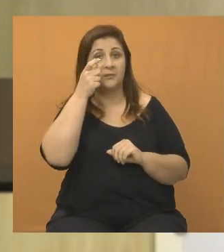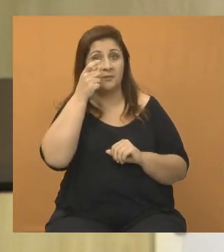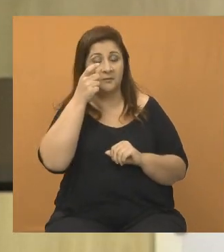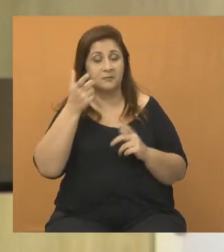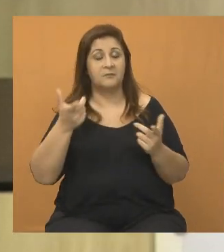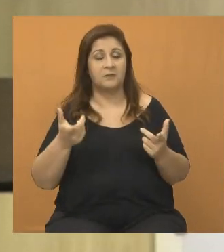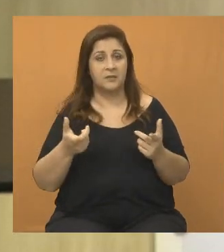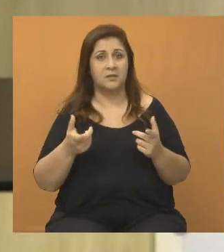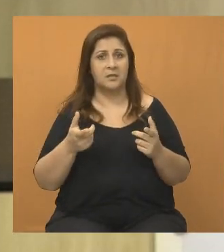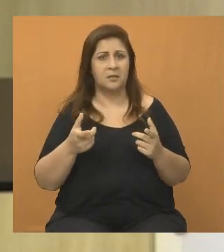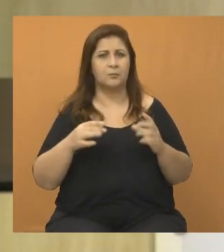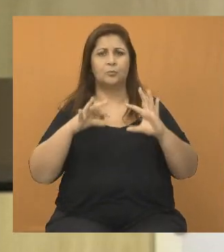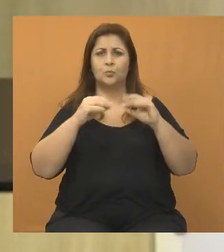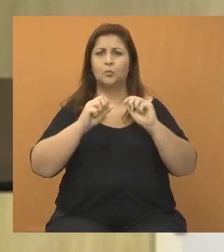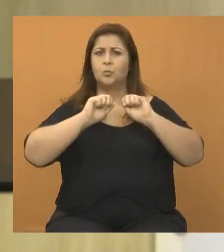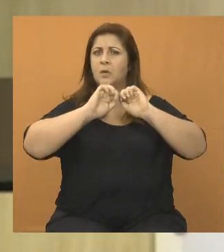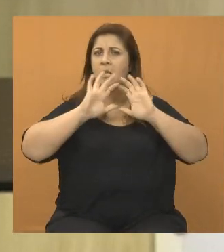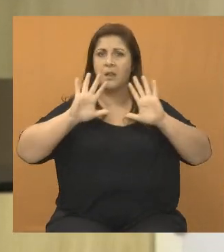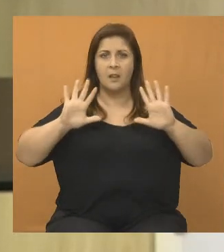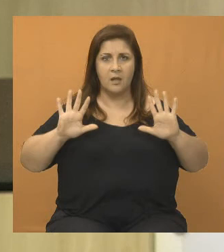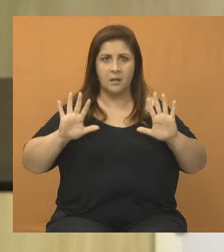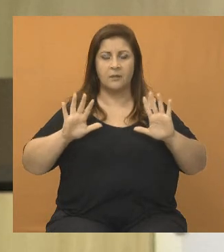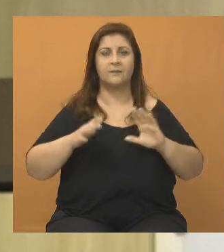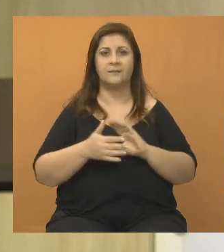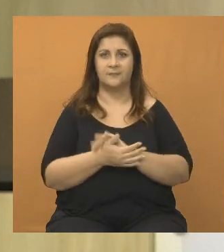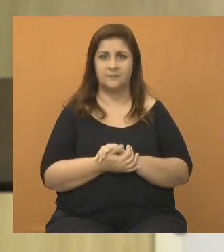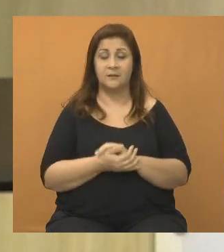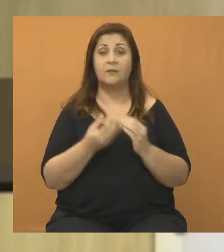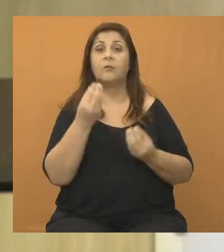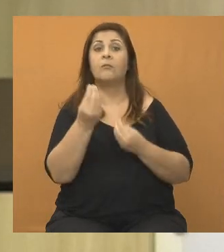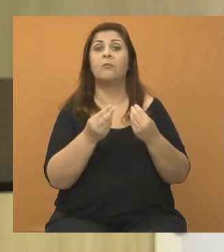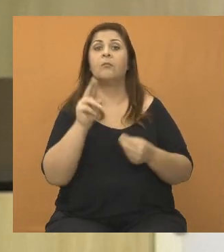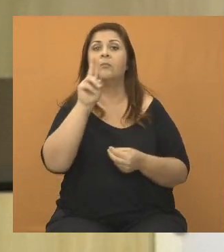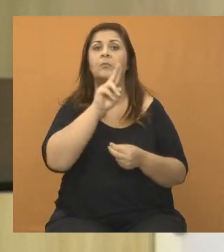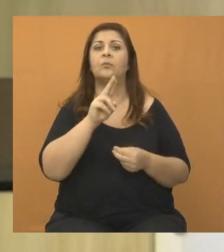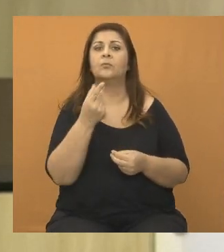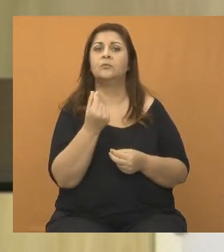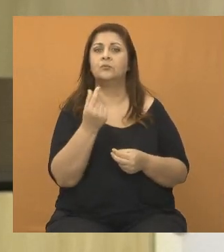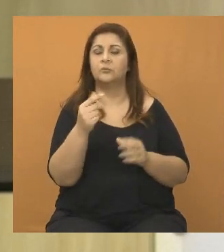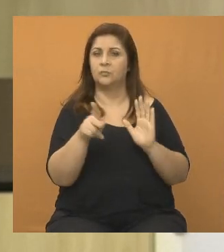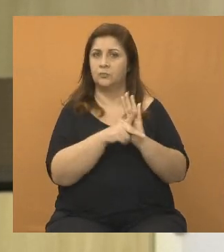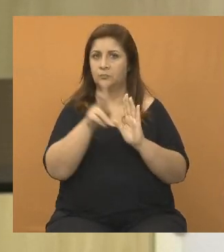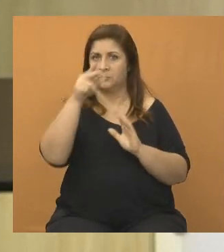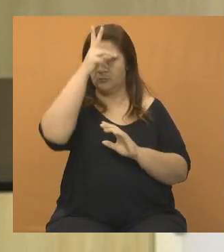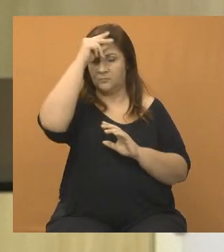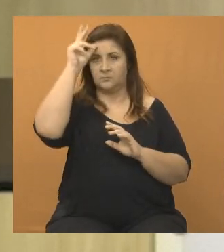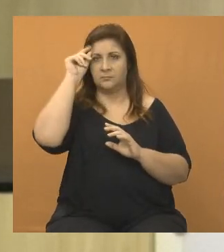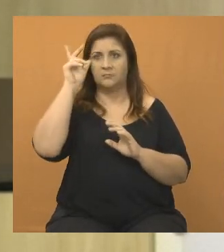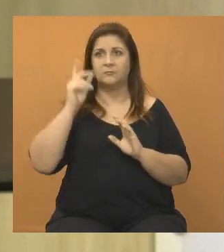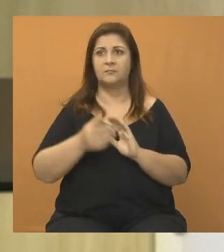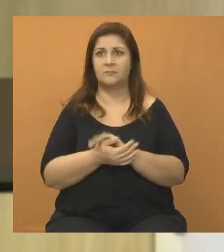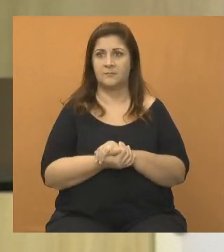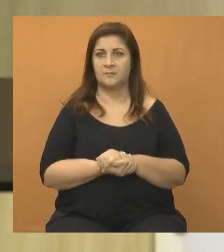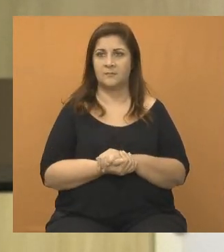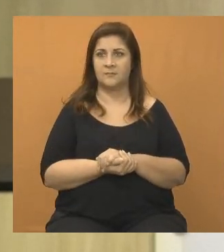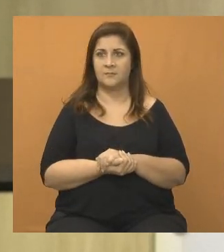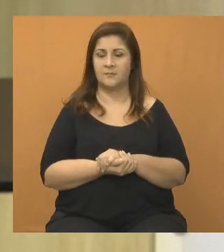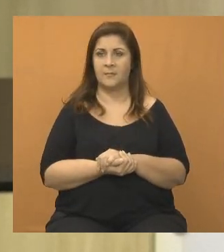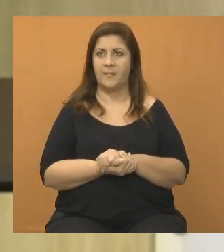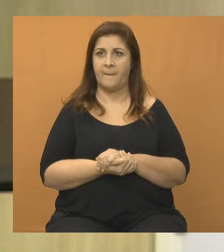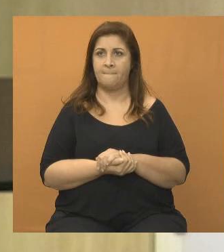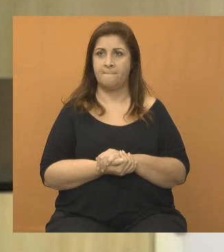essa transparência na aplicabilidade do orçamento público do município. Então, agora eu passo a palavra para o